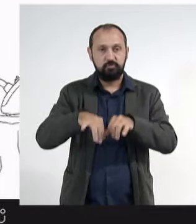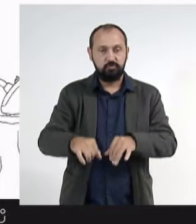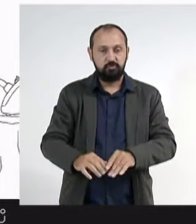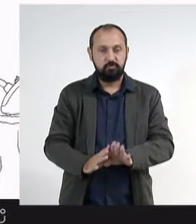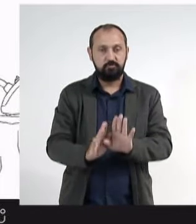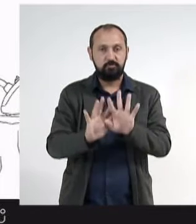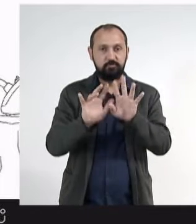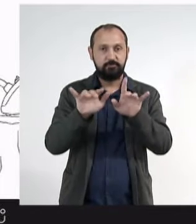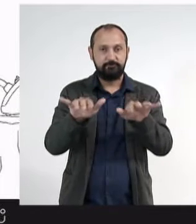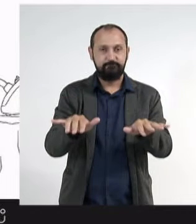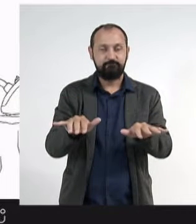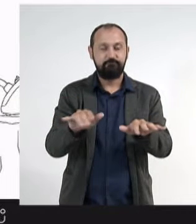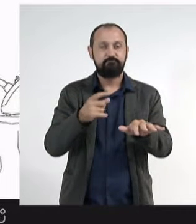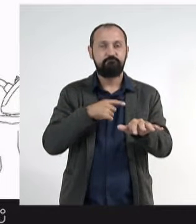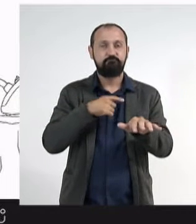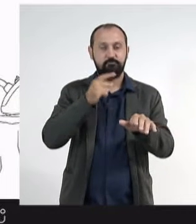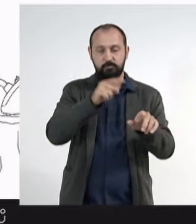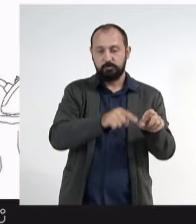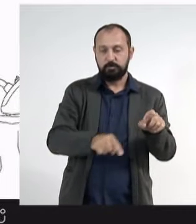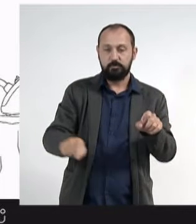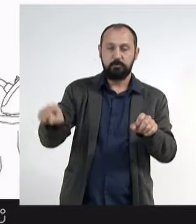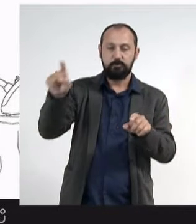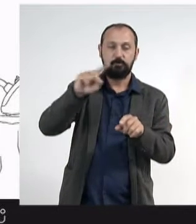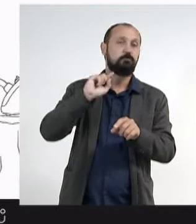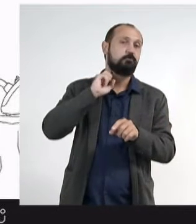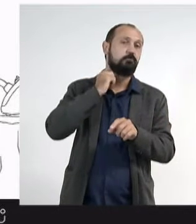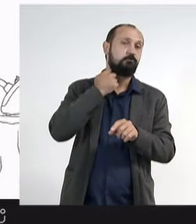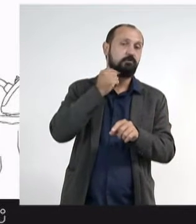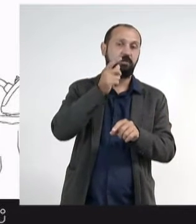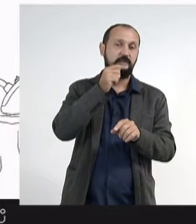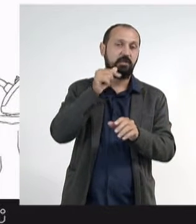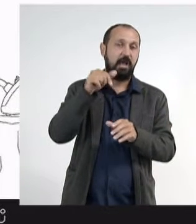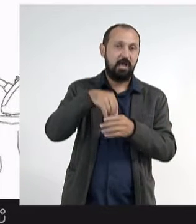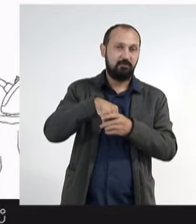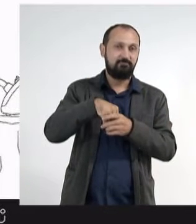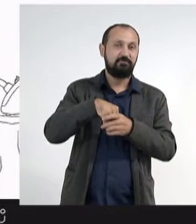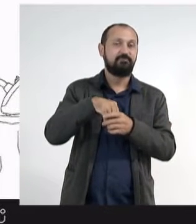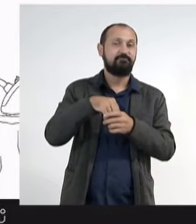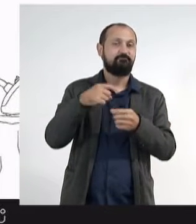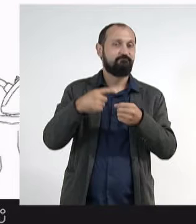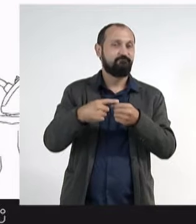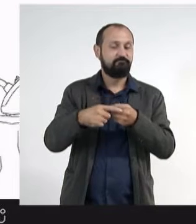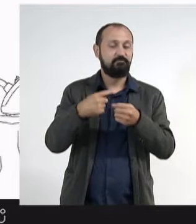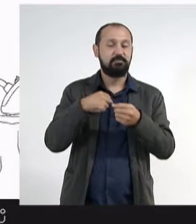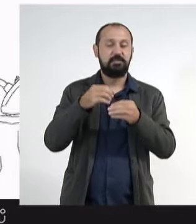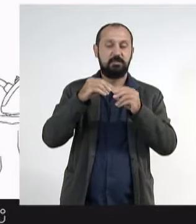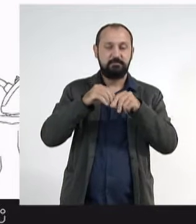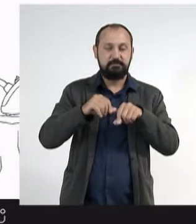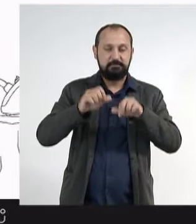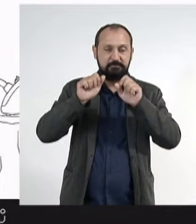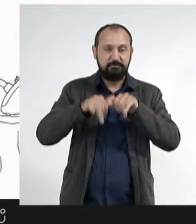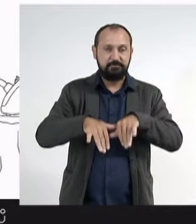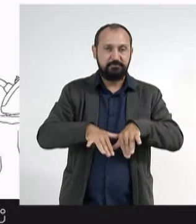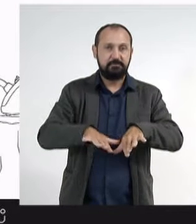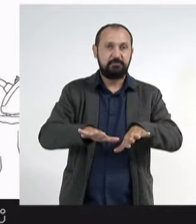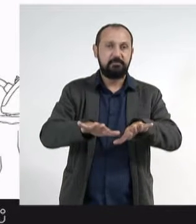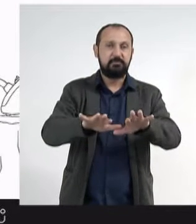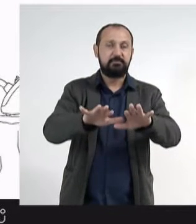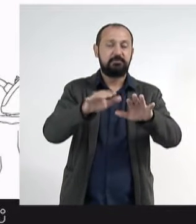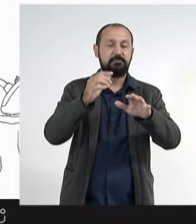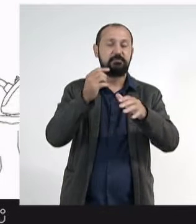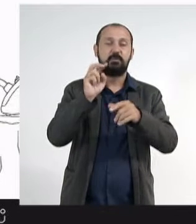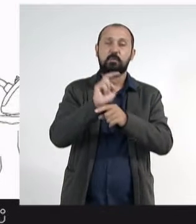temos, na realidade, um ciclo de contaminação dentro da maioria das cidades. Erosão do solo, emissão de contaminantes, vazão